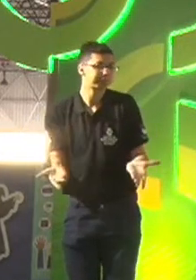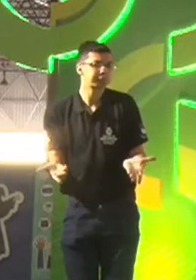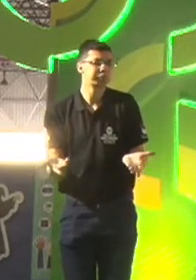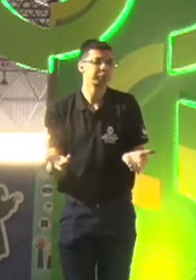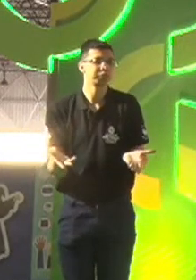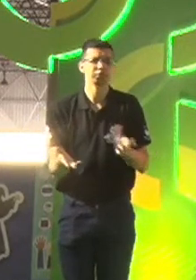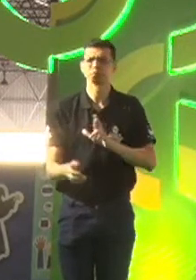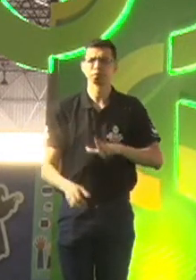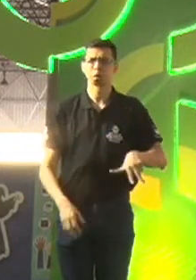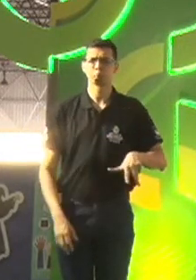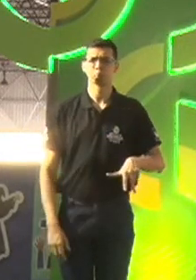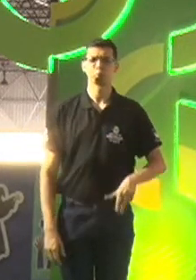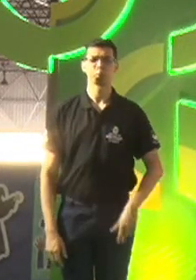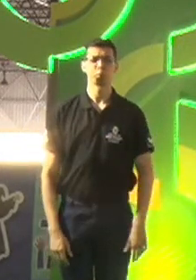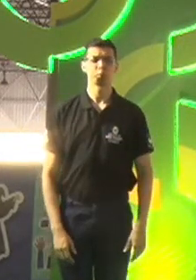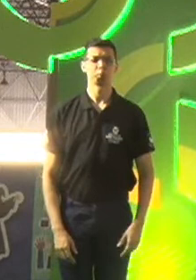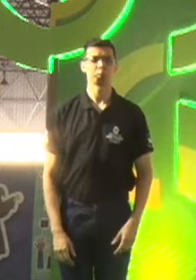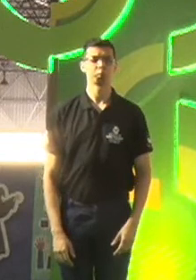não